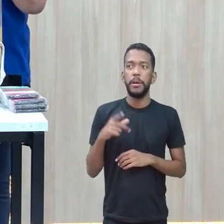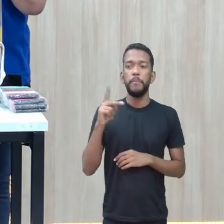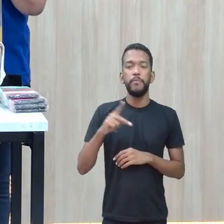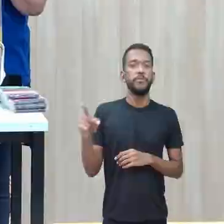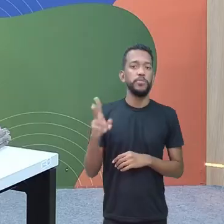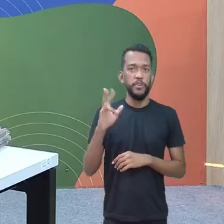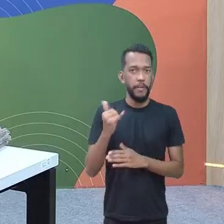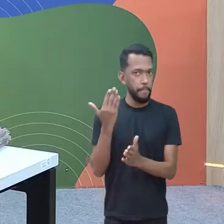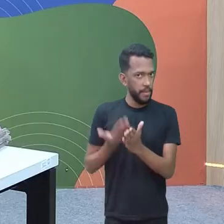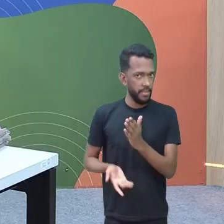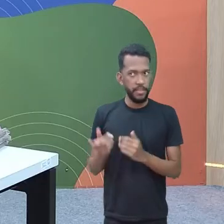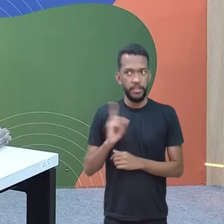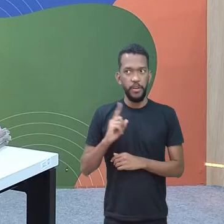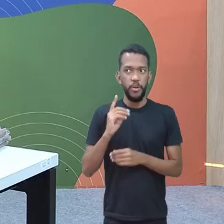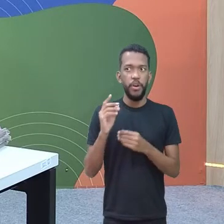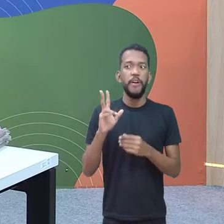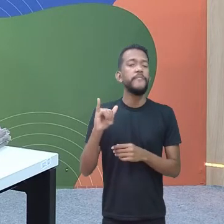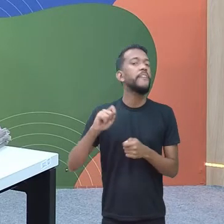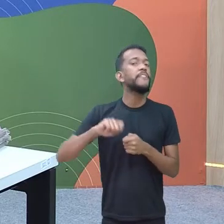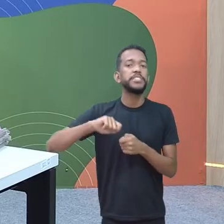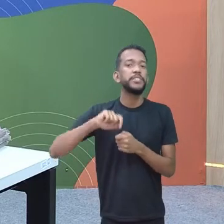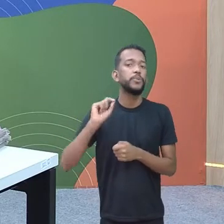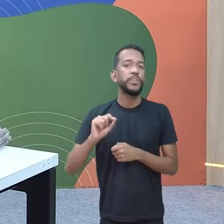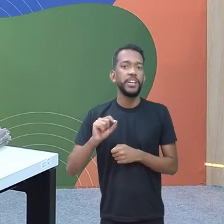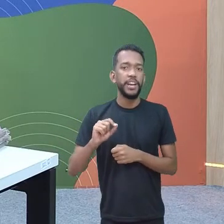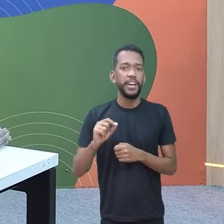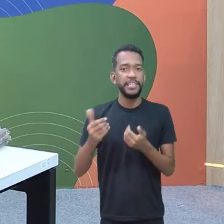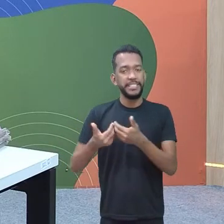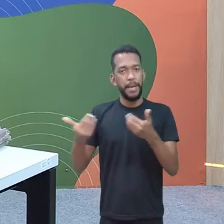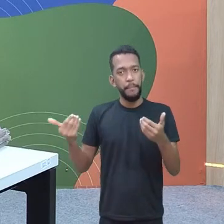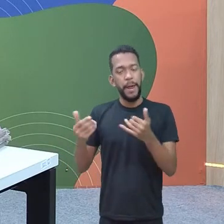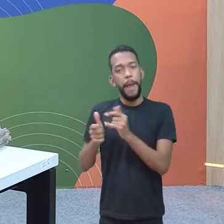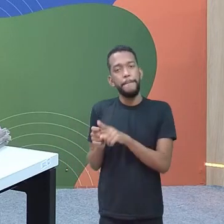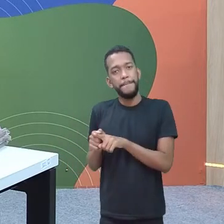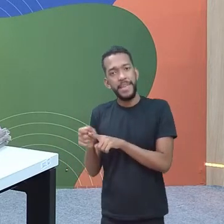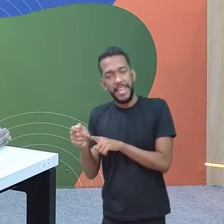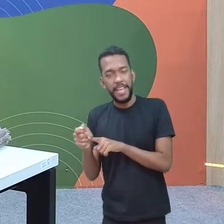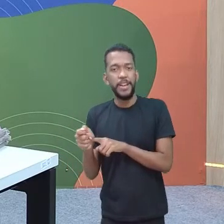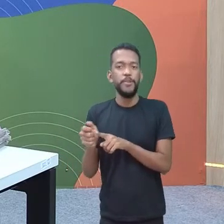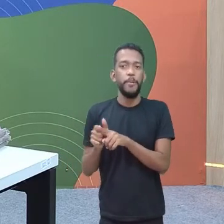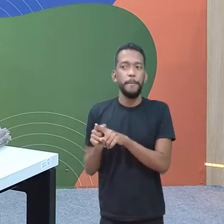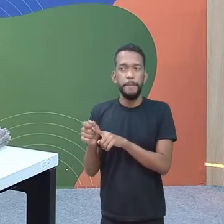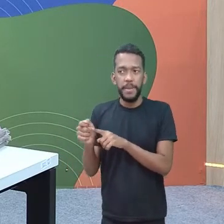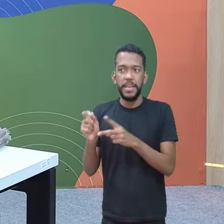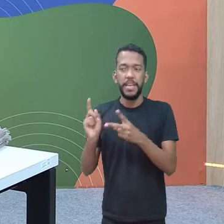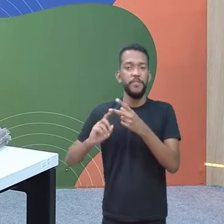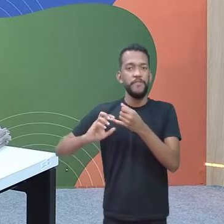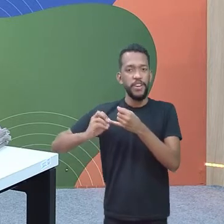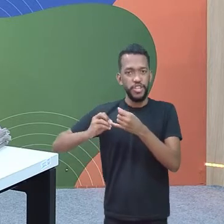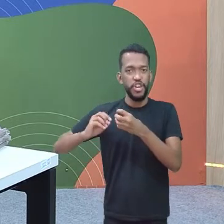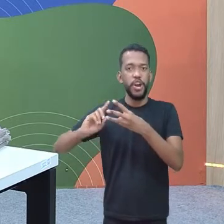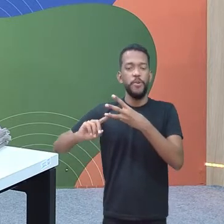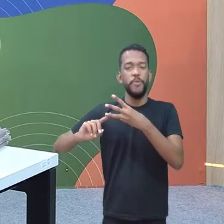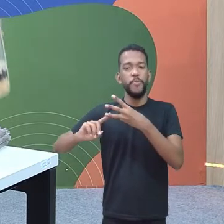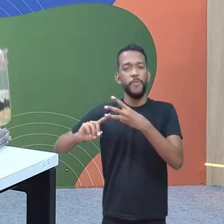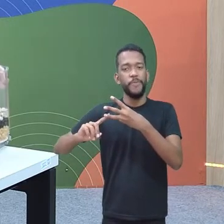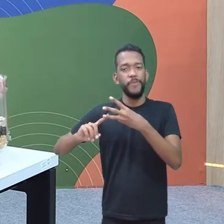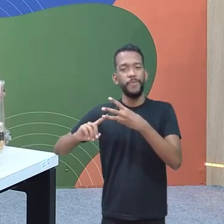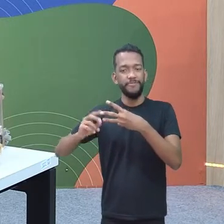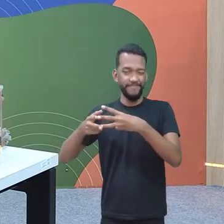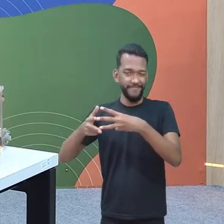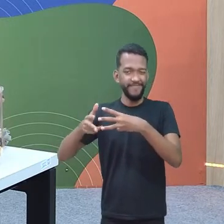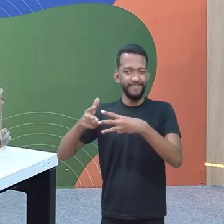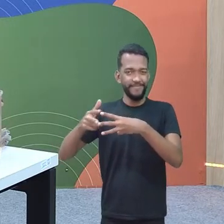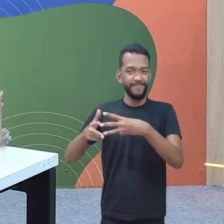não vai perder. O que ela vai fazer para separar o milho da pipoca, o feijão preto e o feijão branco? É algo para a